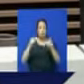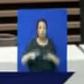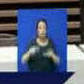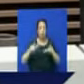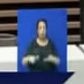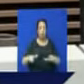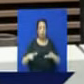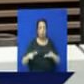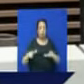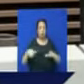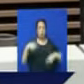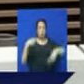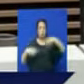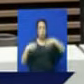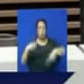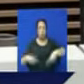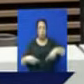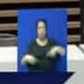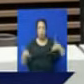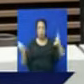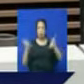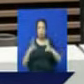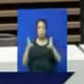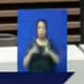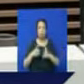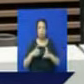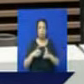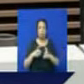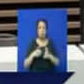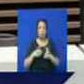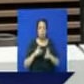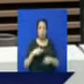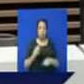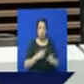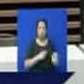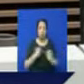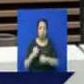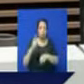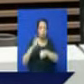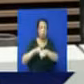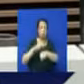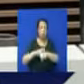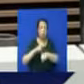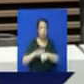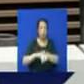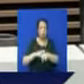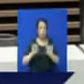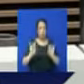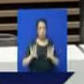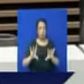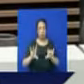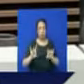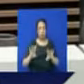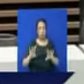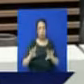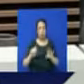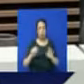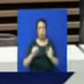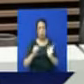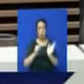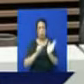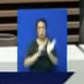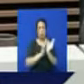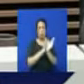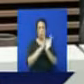de muitas brigas, que nós possamos também ter um momento especial para louvar e agradecer o